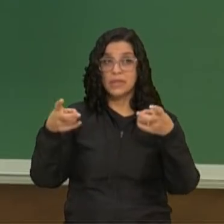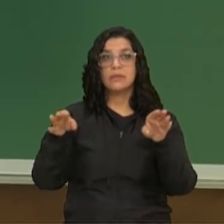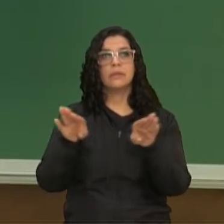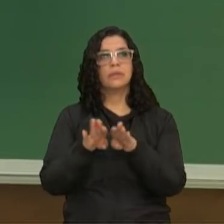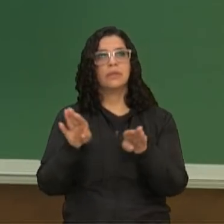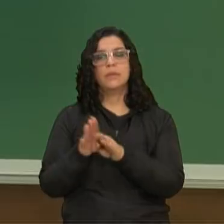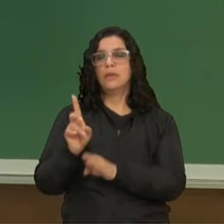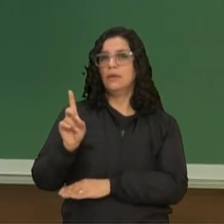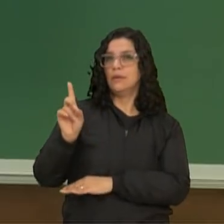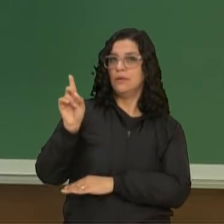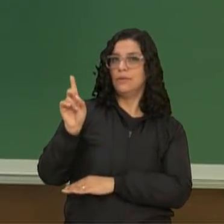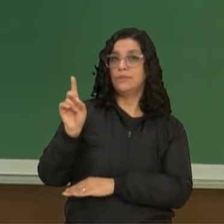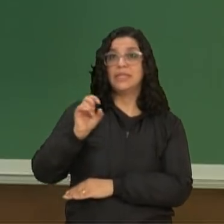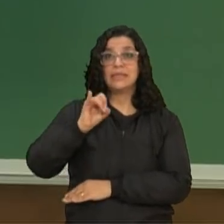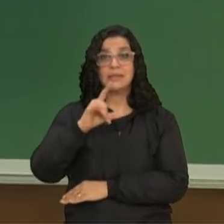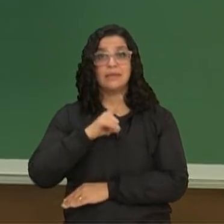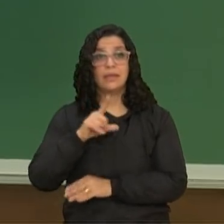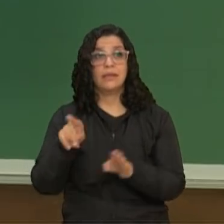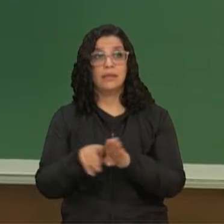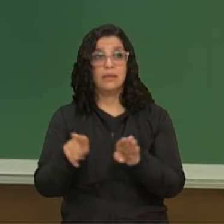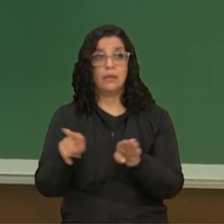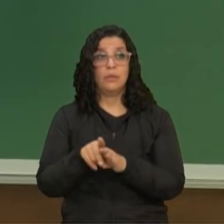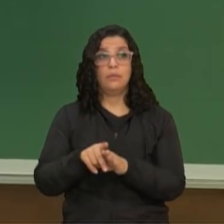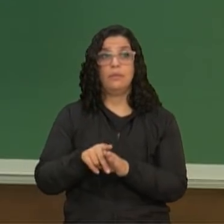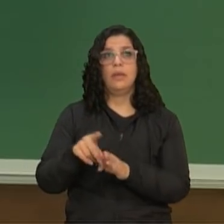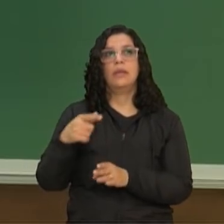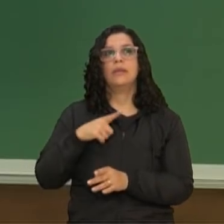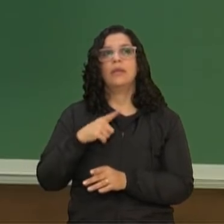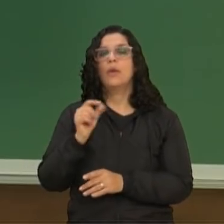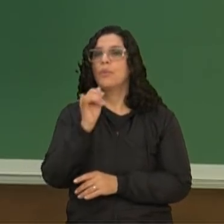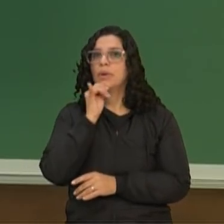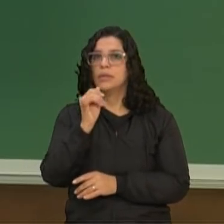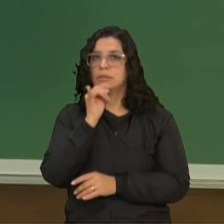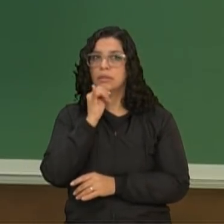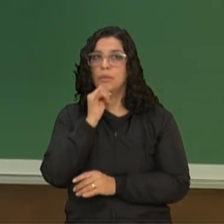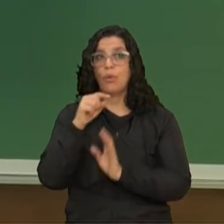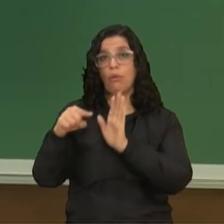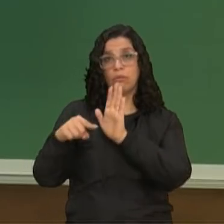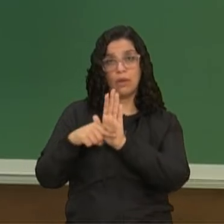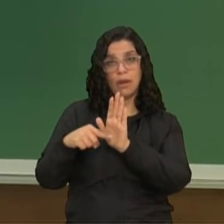gente. Se houver um valor ali, por exemplo, sinal